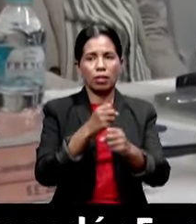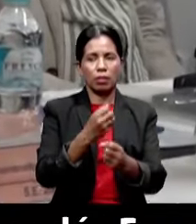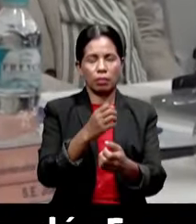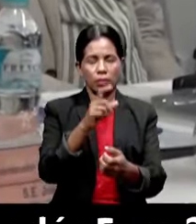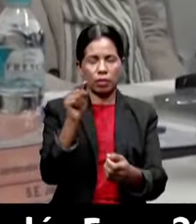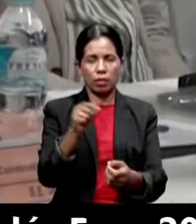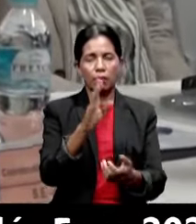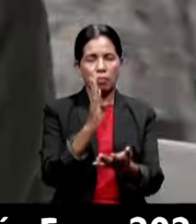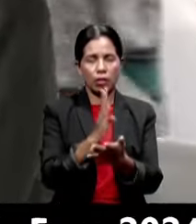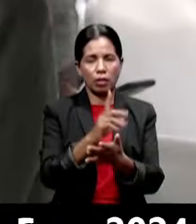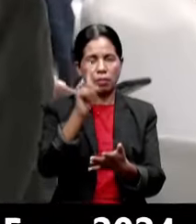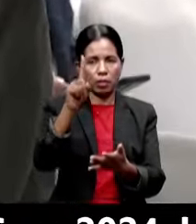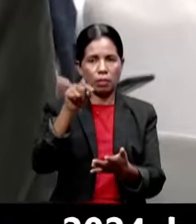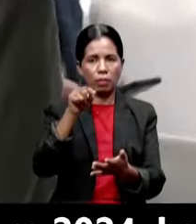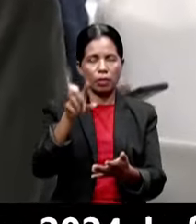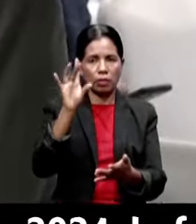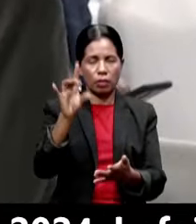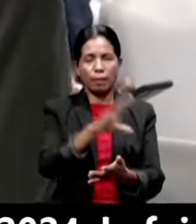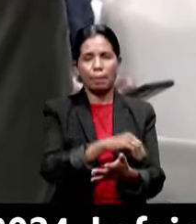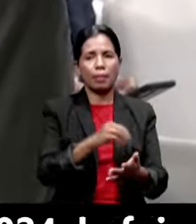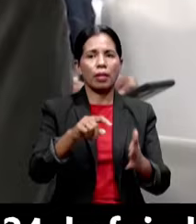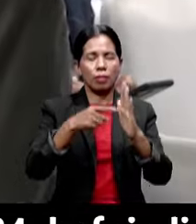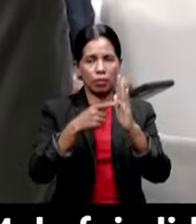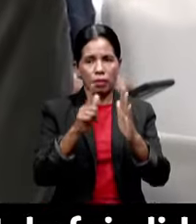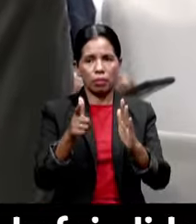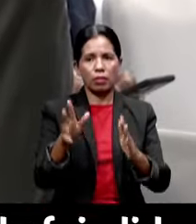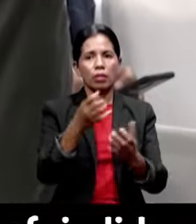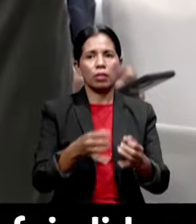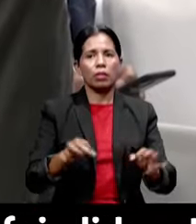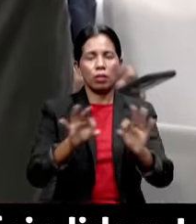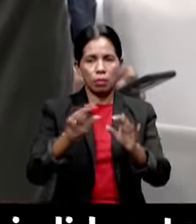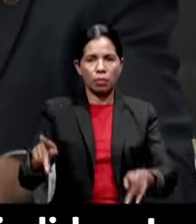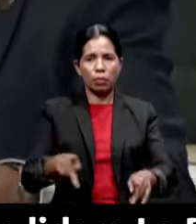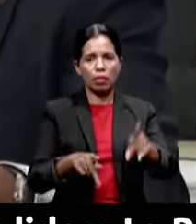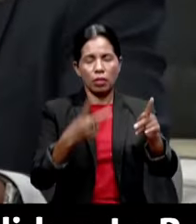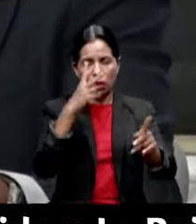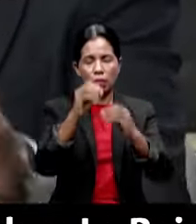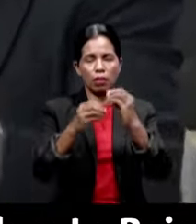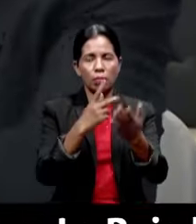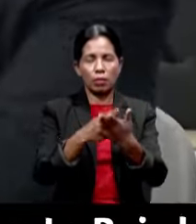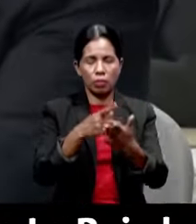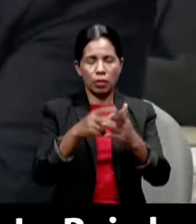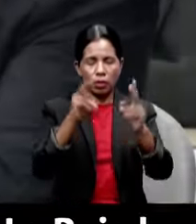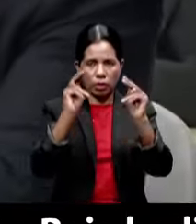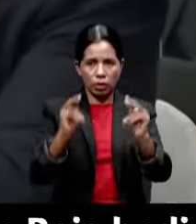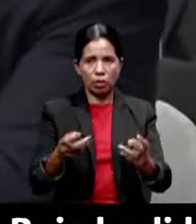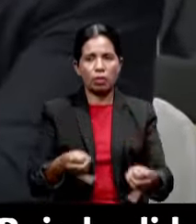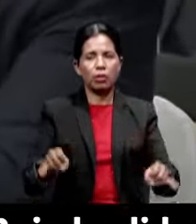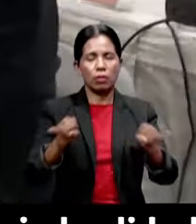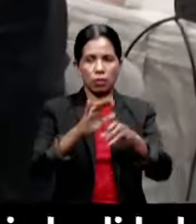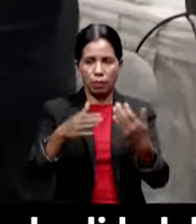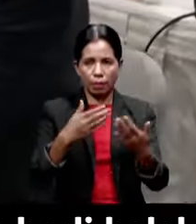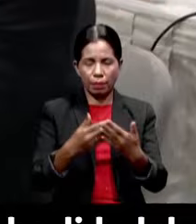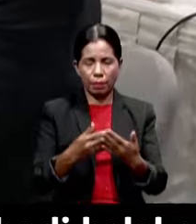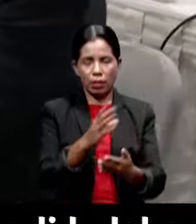bilion ida pontu valu no hahuia lorong ron resin tolu fulan ne institusan publiko sira se elabora proposta tu necesidade kada institusan nian relacion